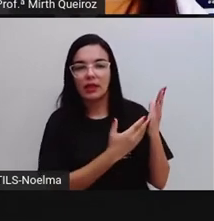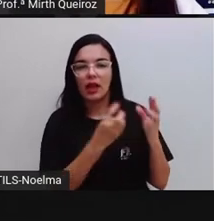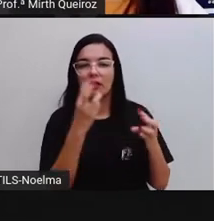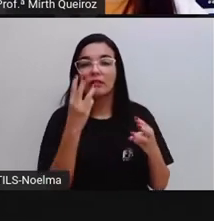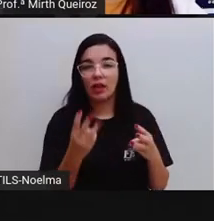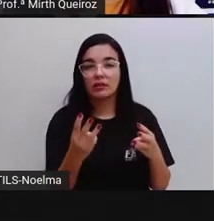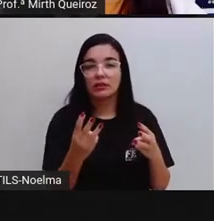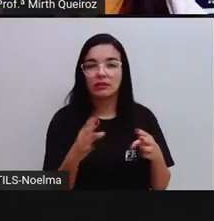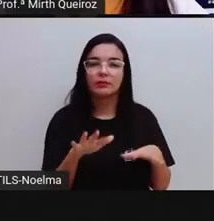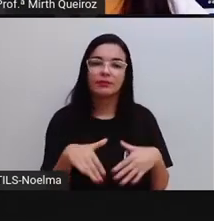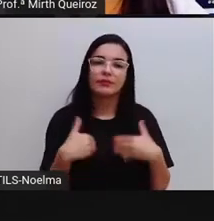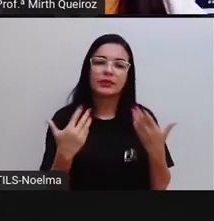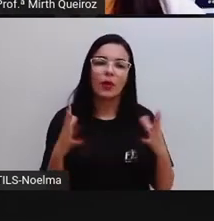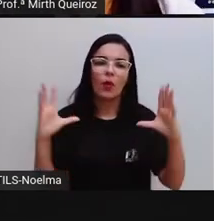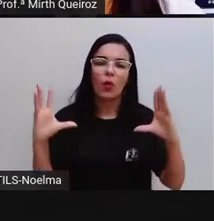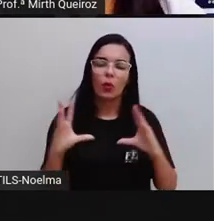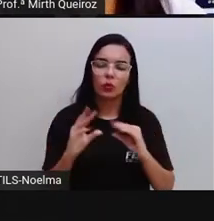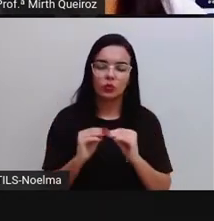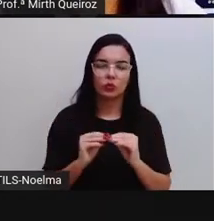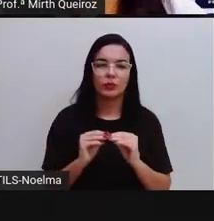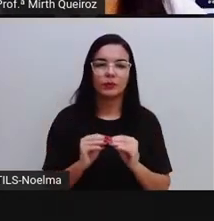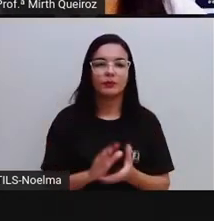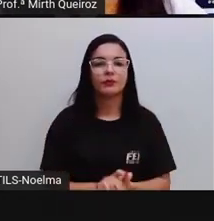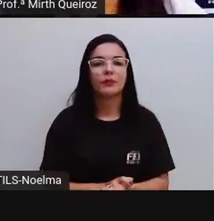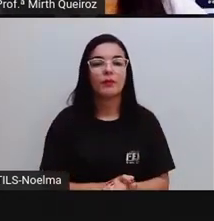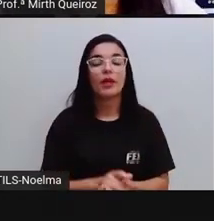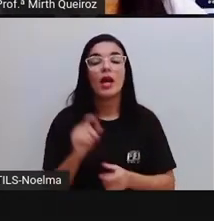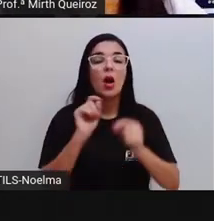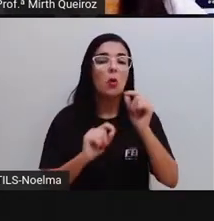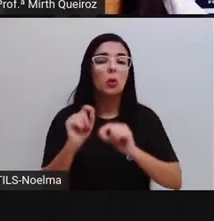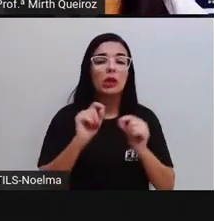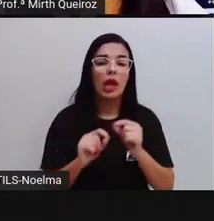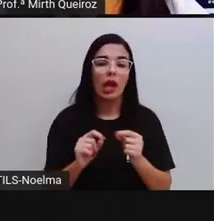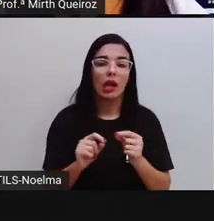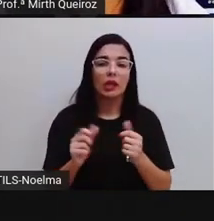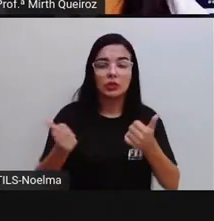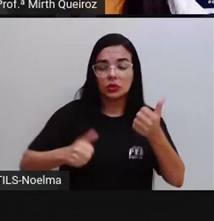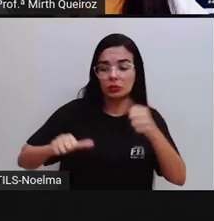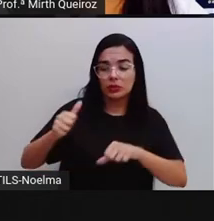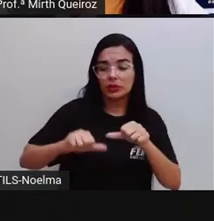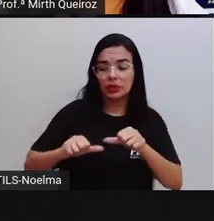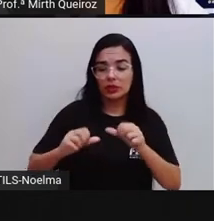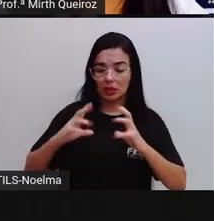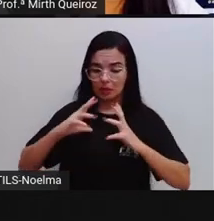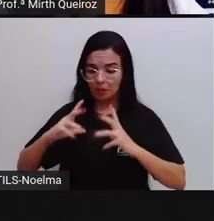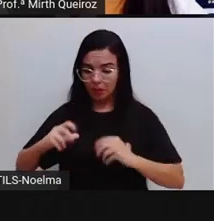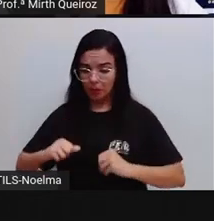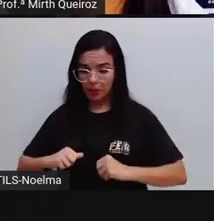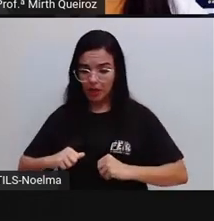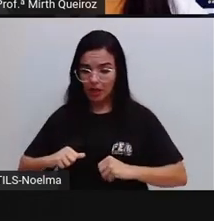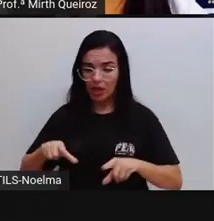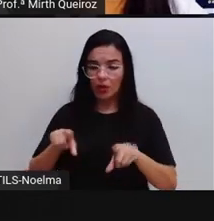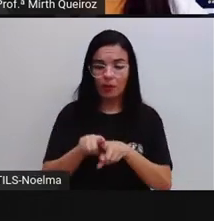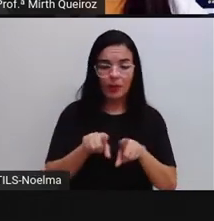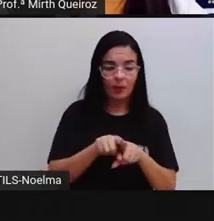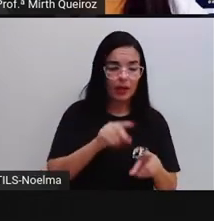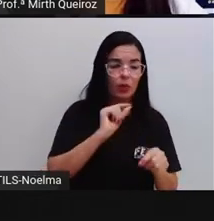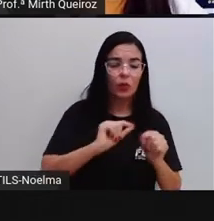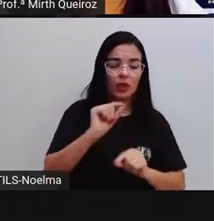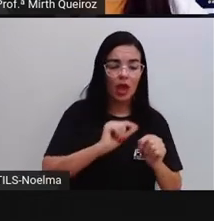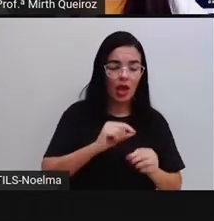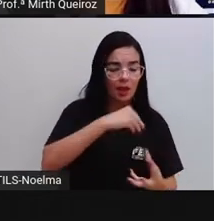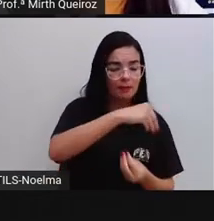certo? Resumo. O que, que são substâncias puras e misturas? Primeiro, a gente